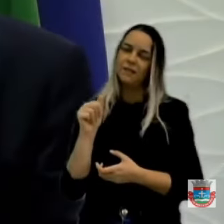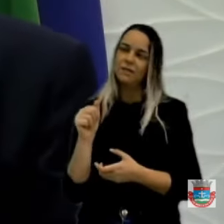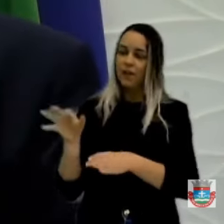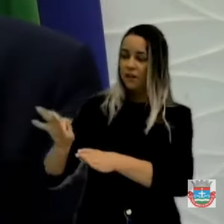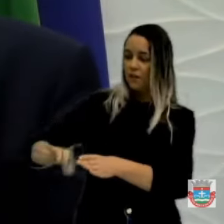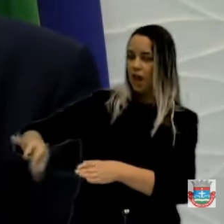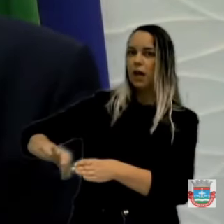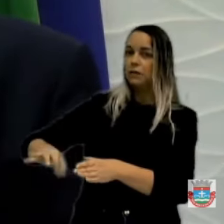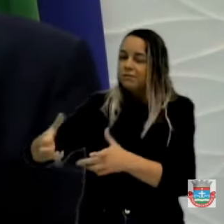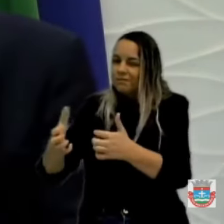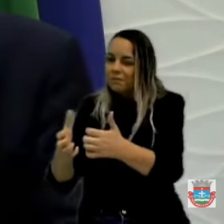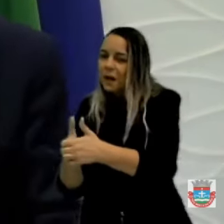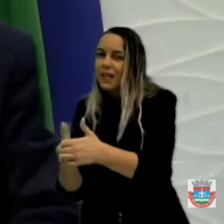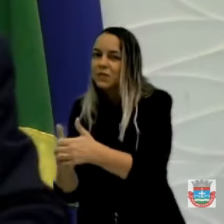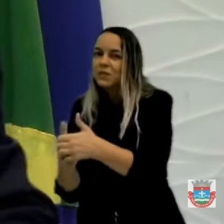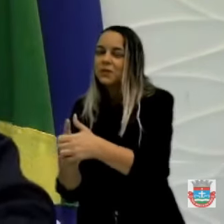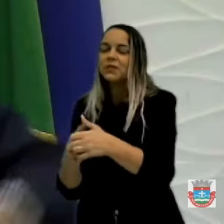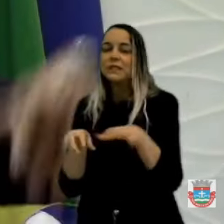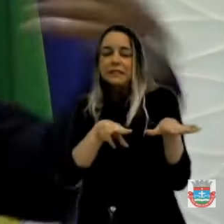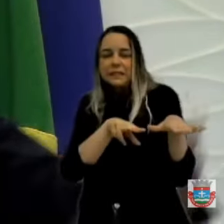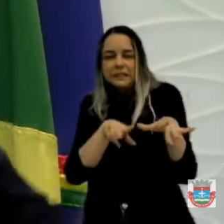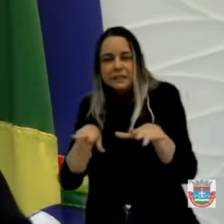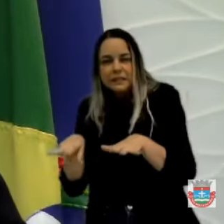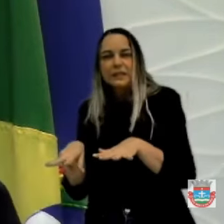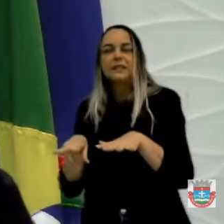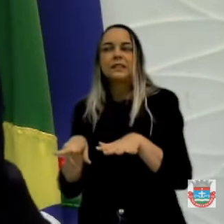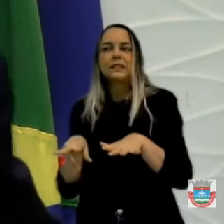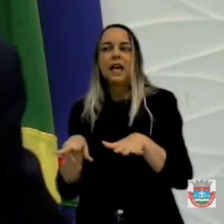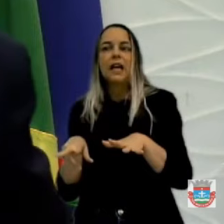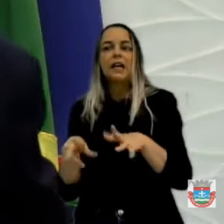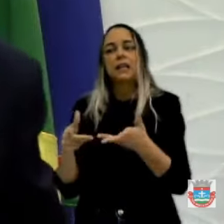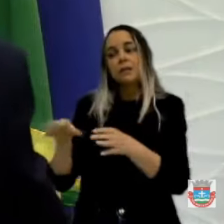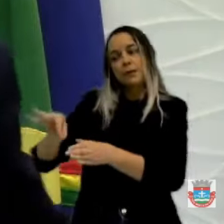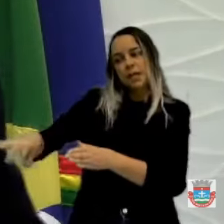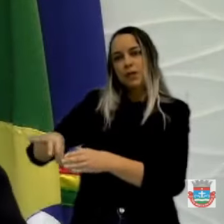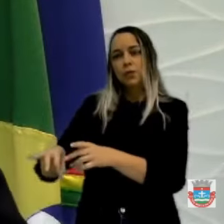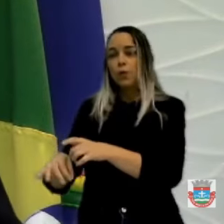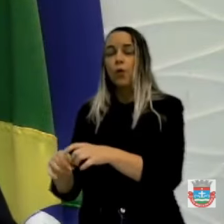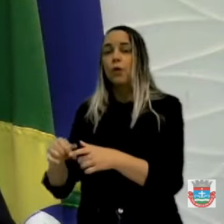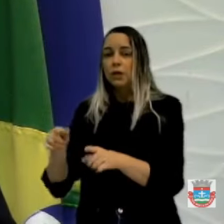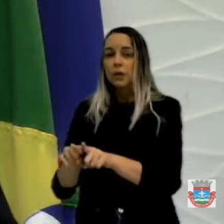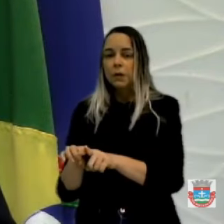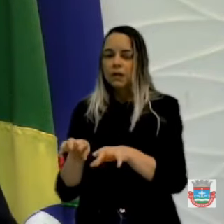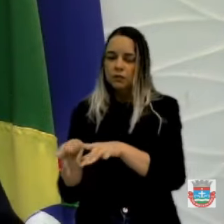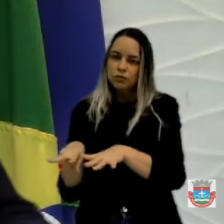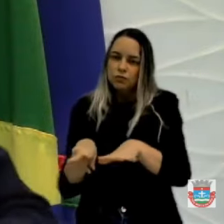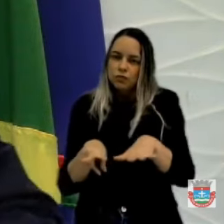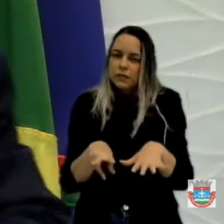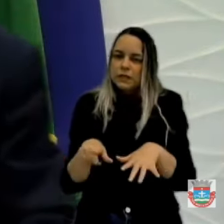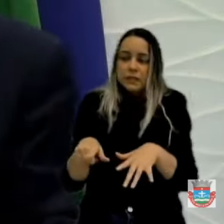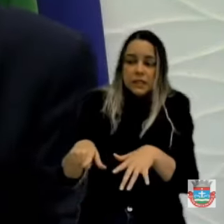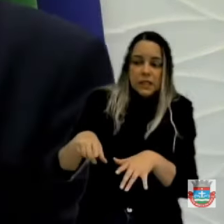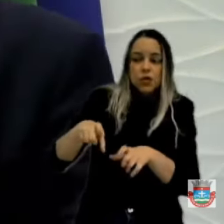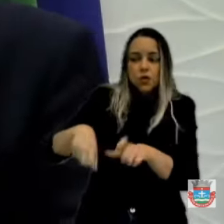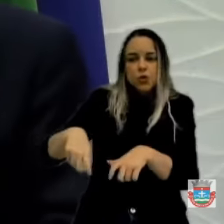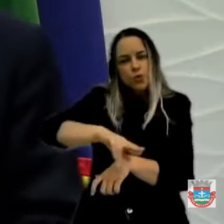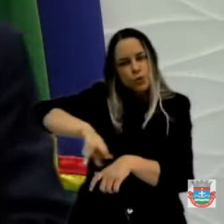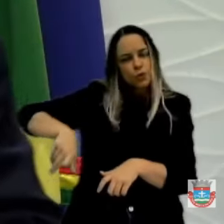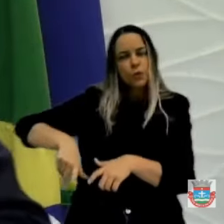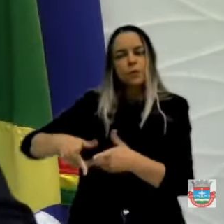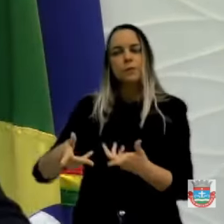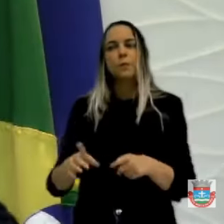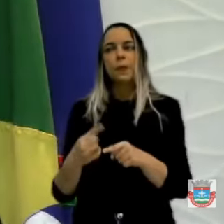mais perto. Tem a semana para o Espírito Santo, e a semana para o sítio, e a semana para o povoado da Pimenta. Que até vereador